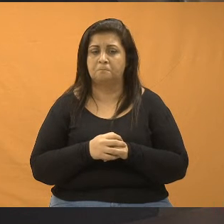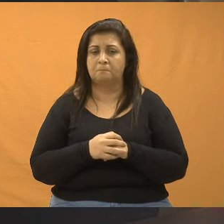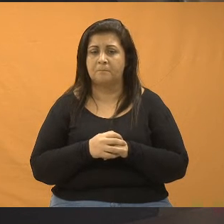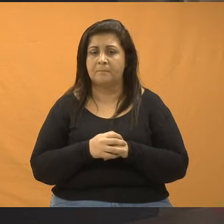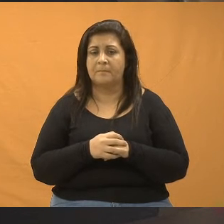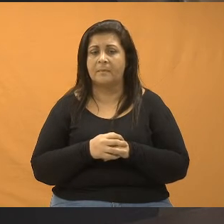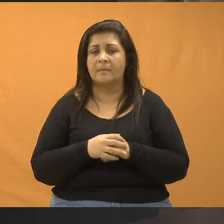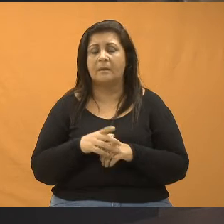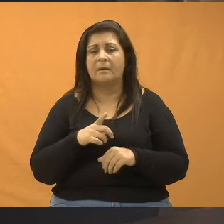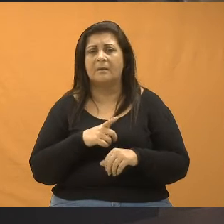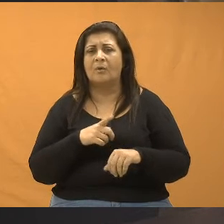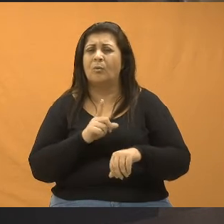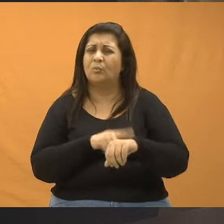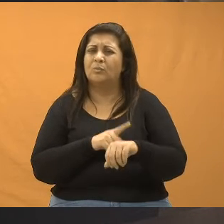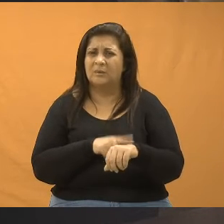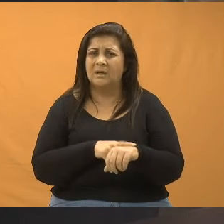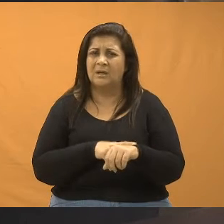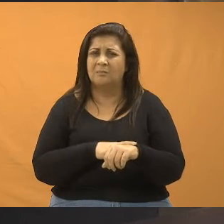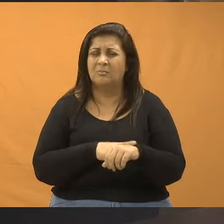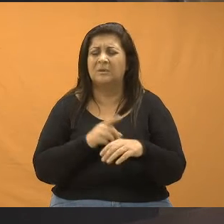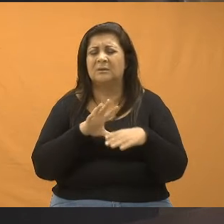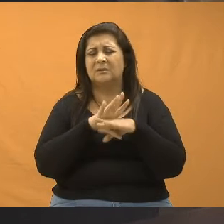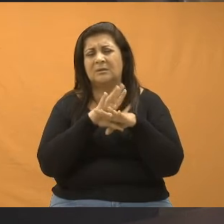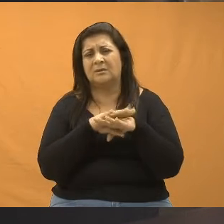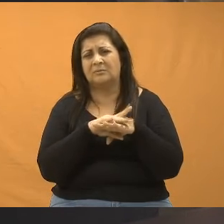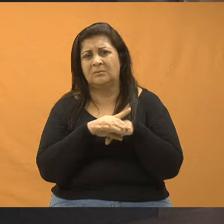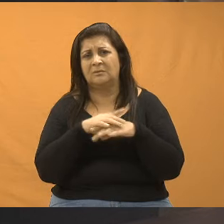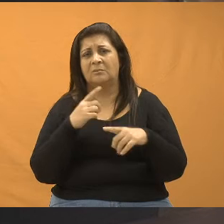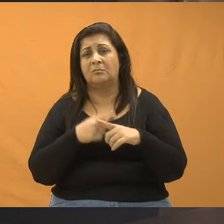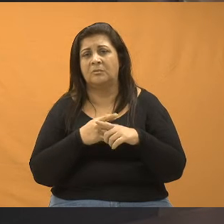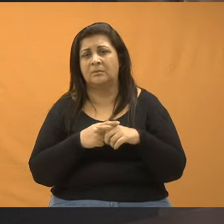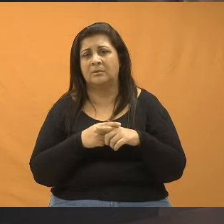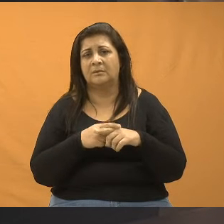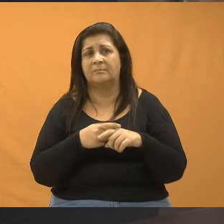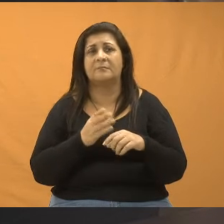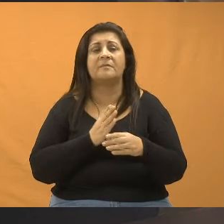esse período de doença, porque quem procura